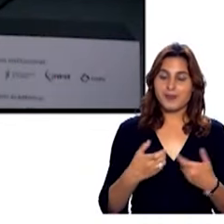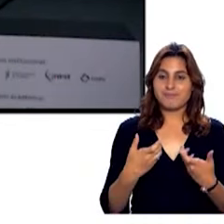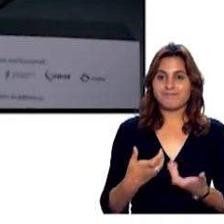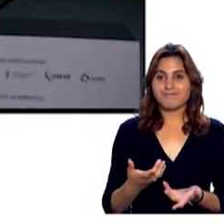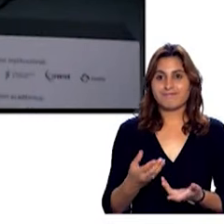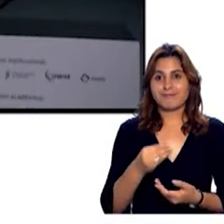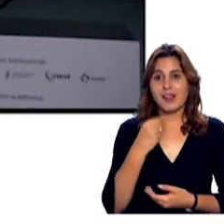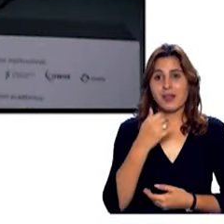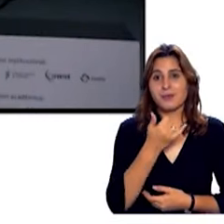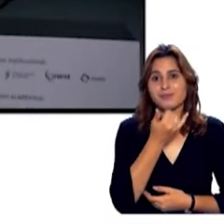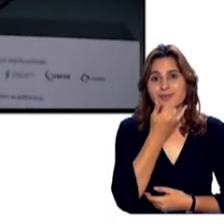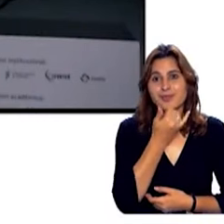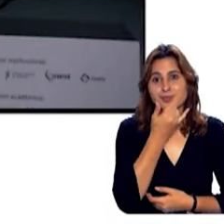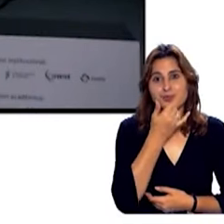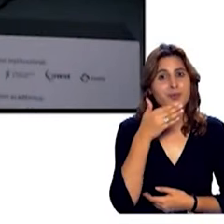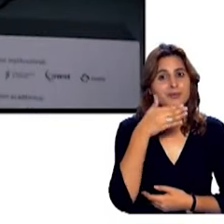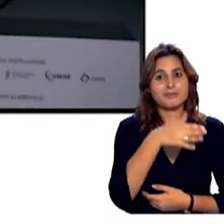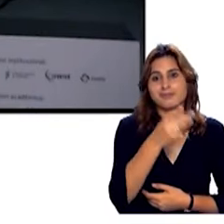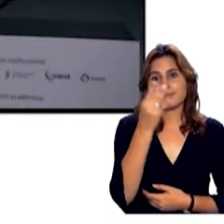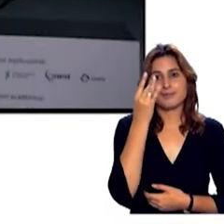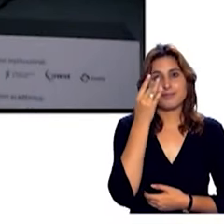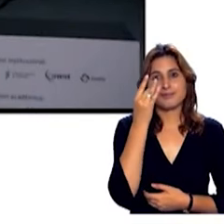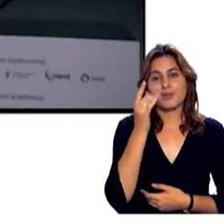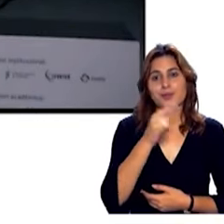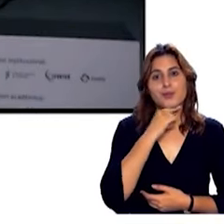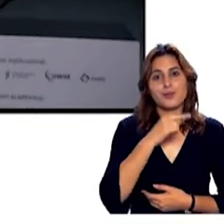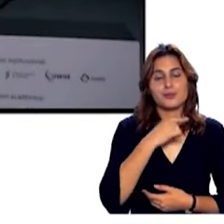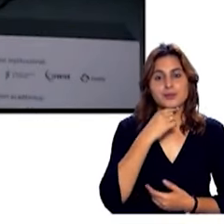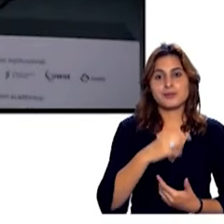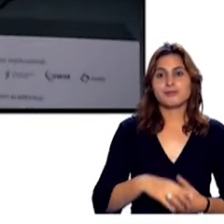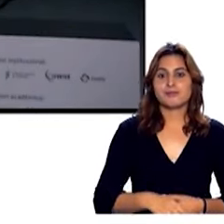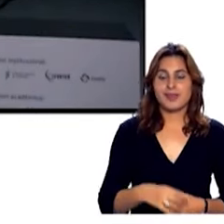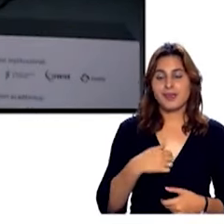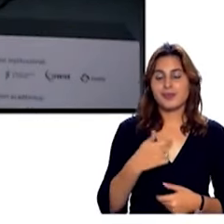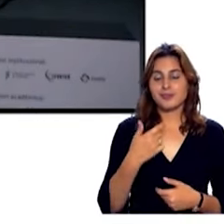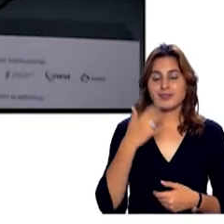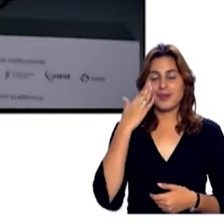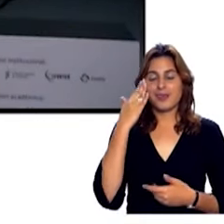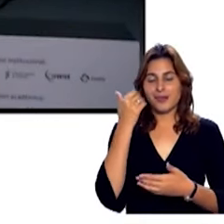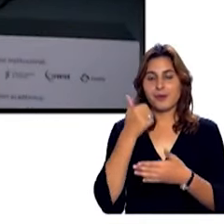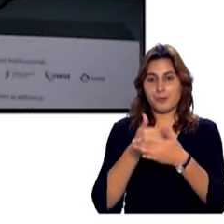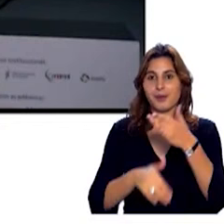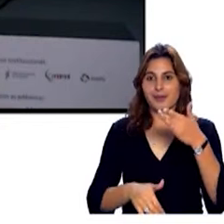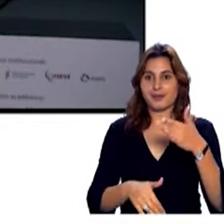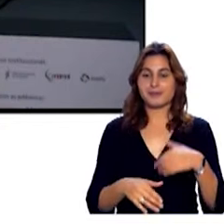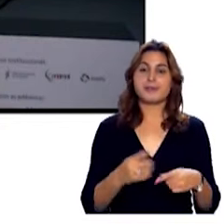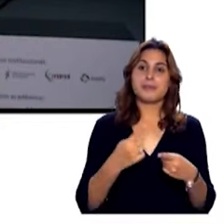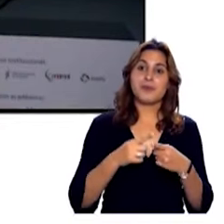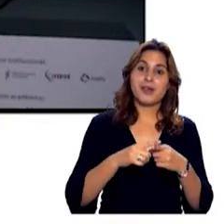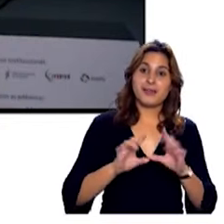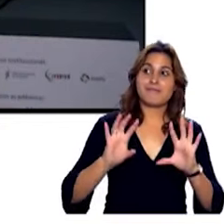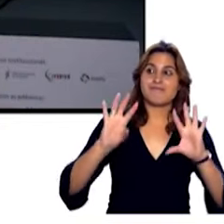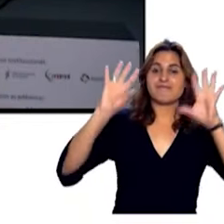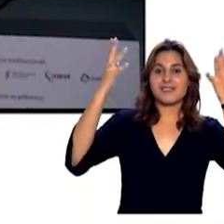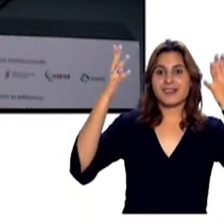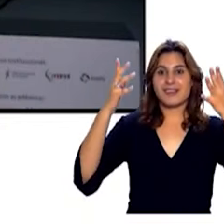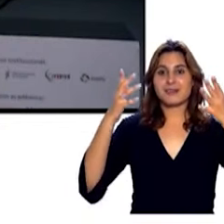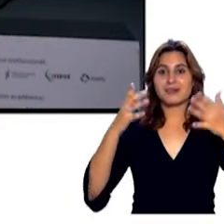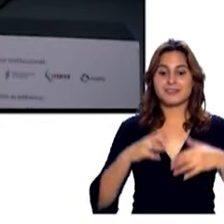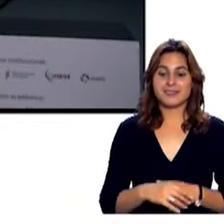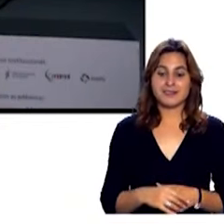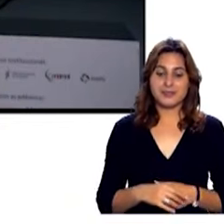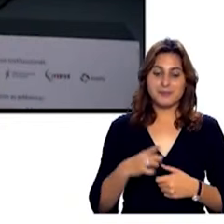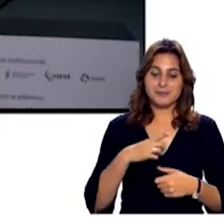fato de não estar aí presencialmente eu sei que quem está perdendo sou eu né porque realmente esse clima de de ebulição